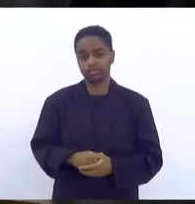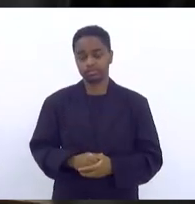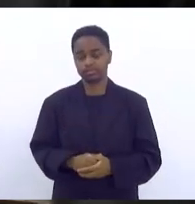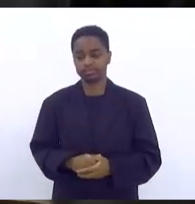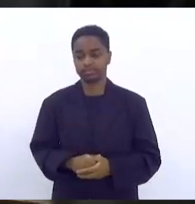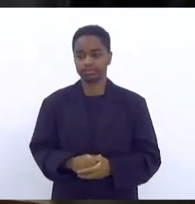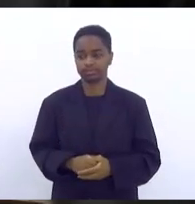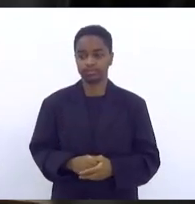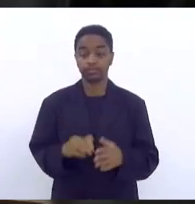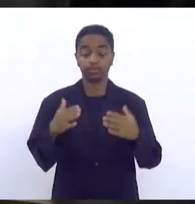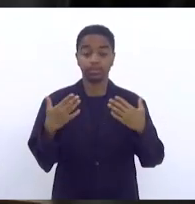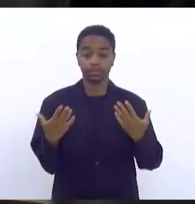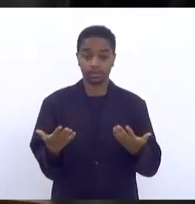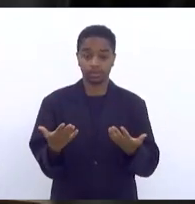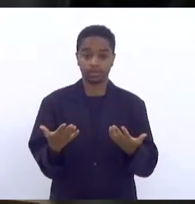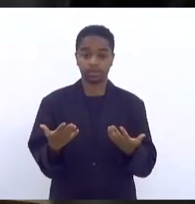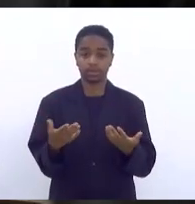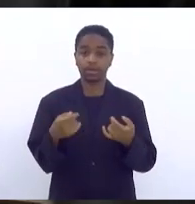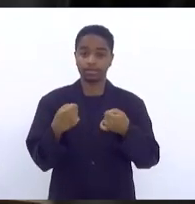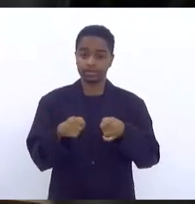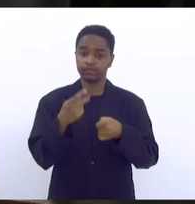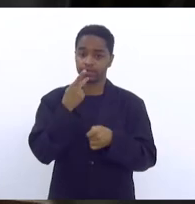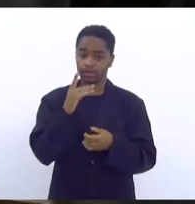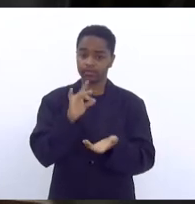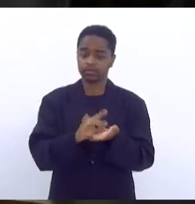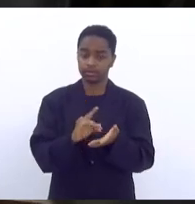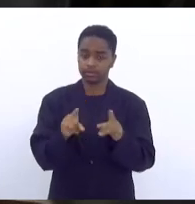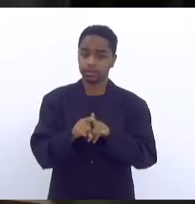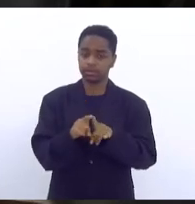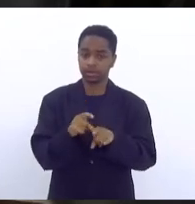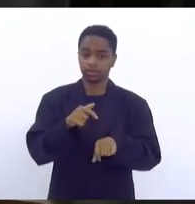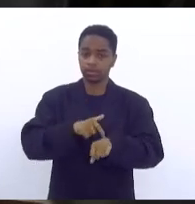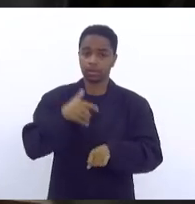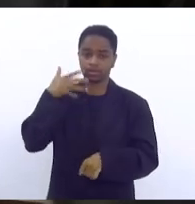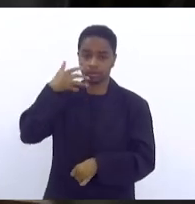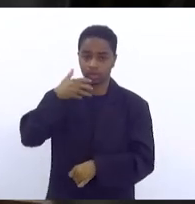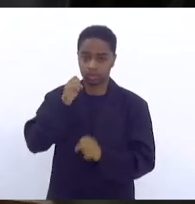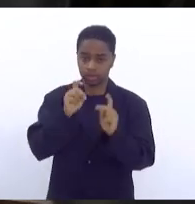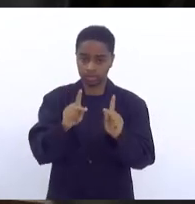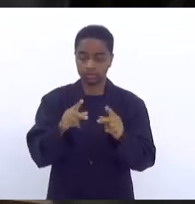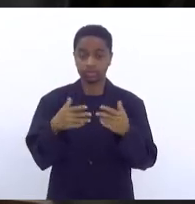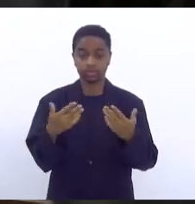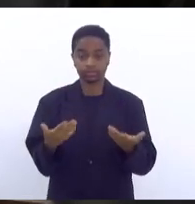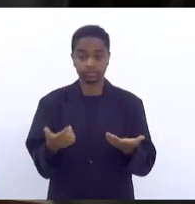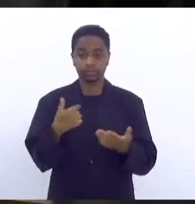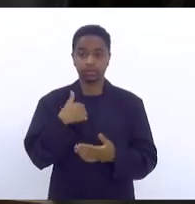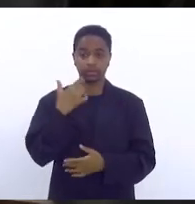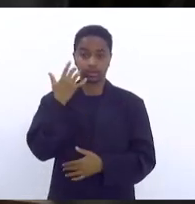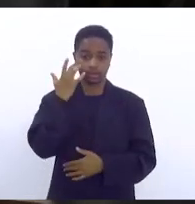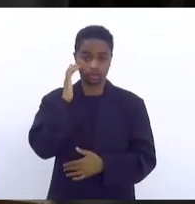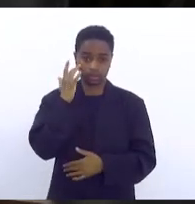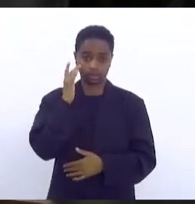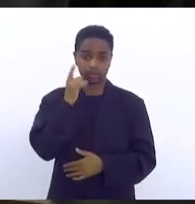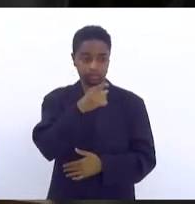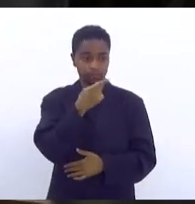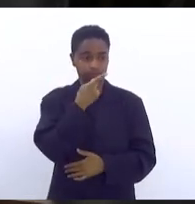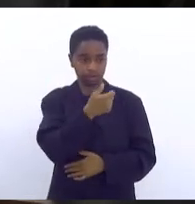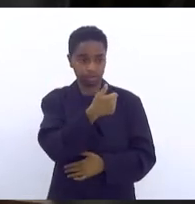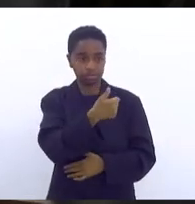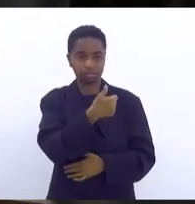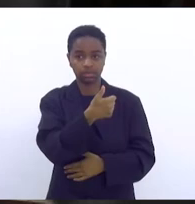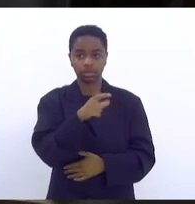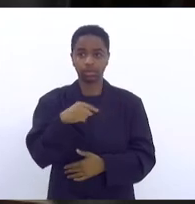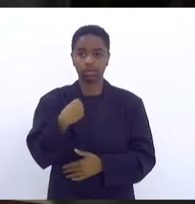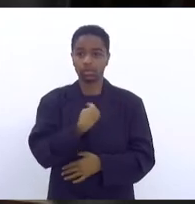Janeiro Então vamos ser honestos também nas nossas colocações tá então assim eu acho que como você bem colocou tomos somos